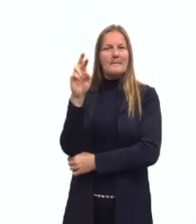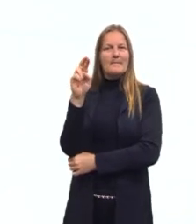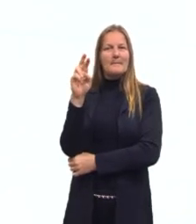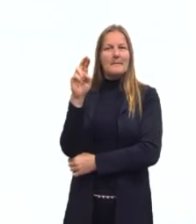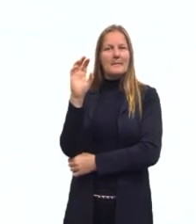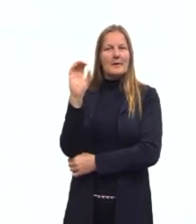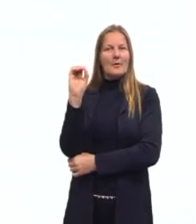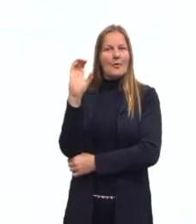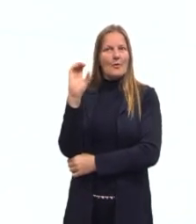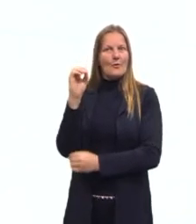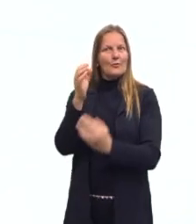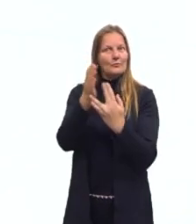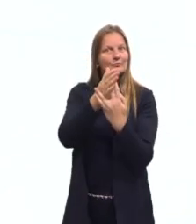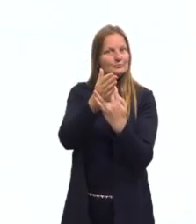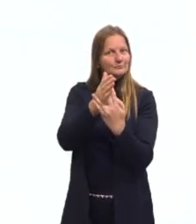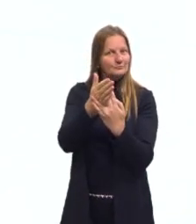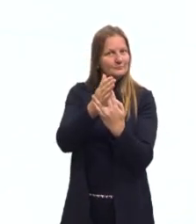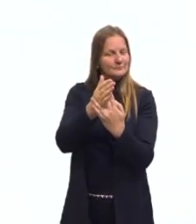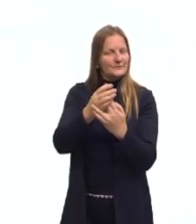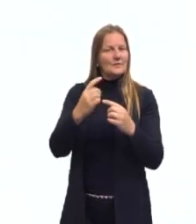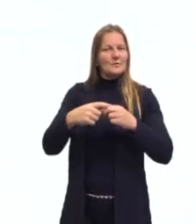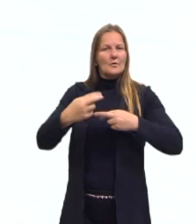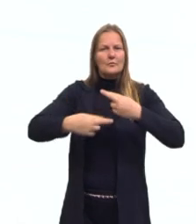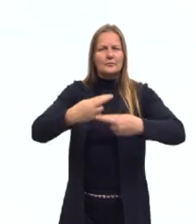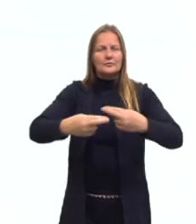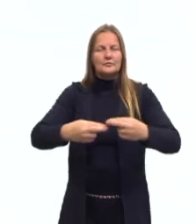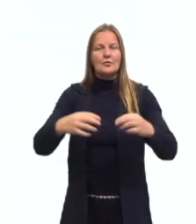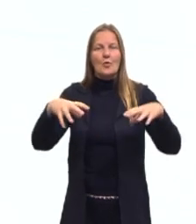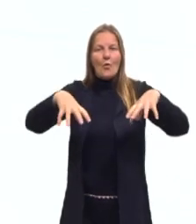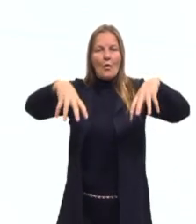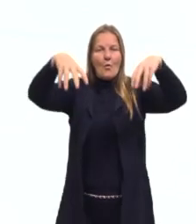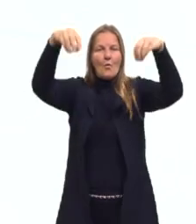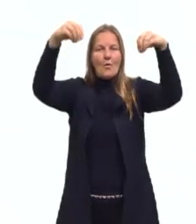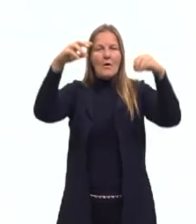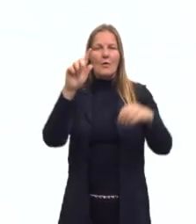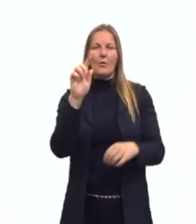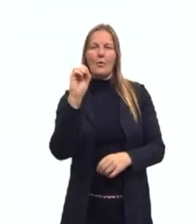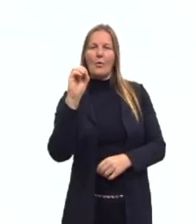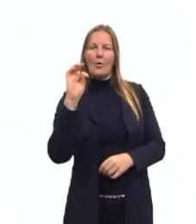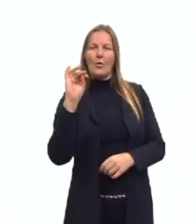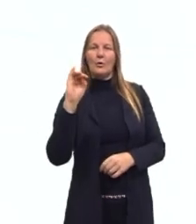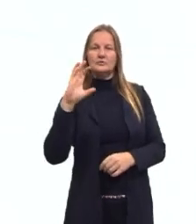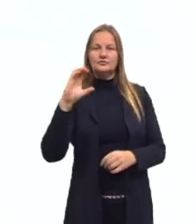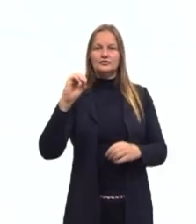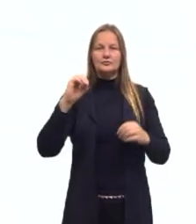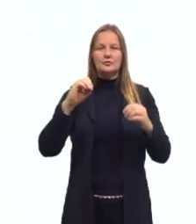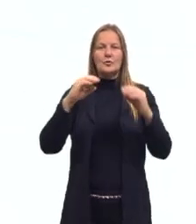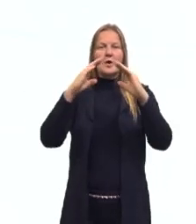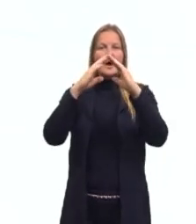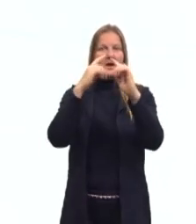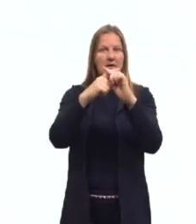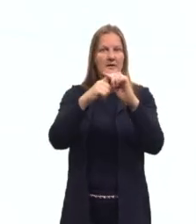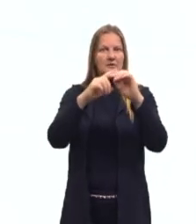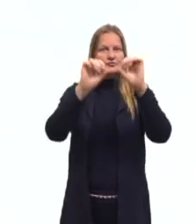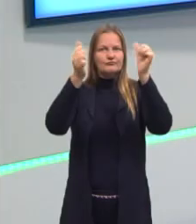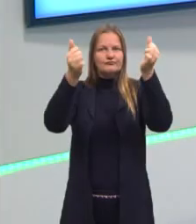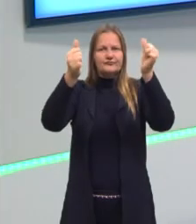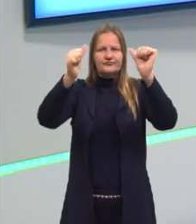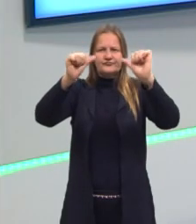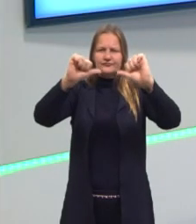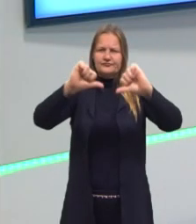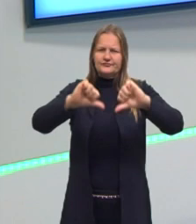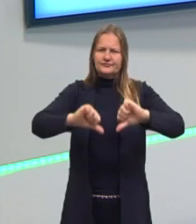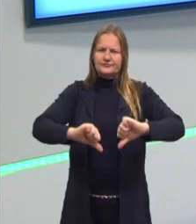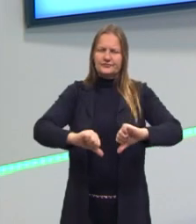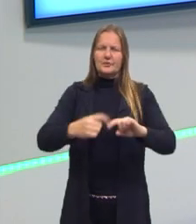passado o período do renascimento chegada do gótico né a igreja ainda clínio começa a